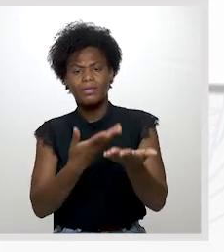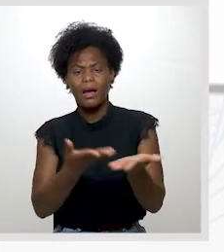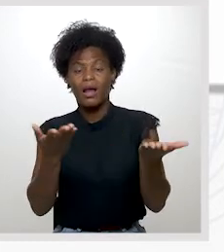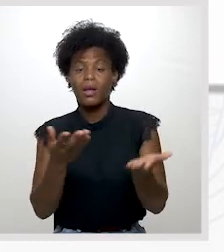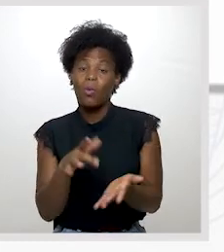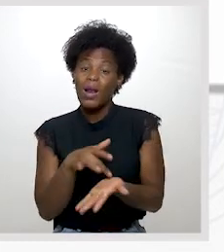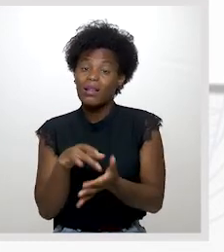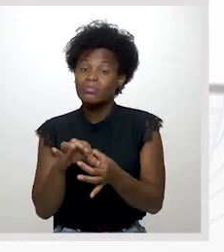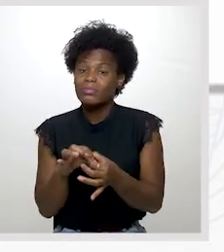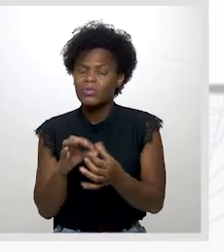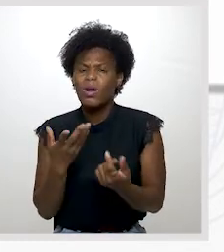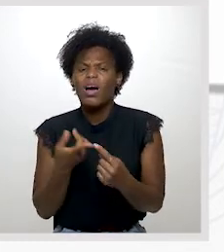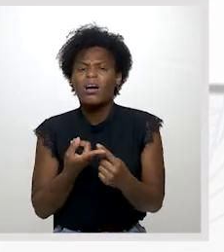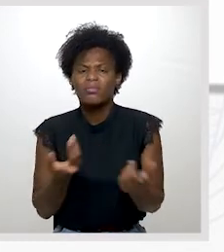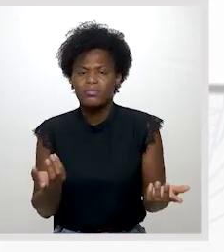da Literatura?